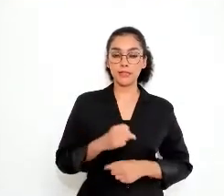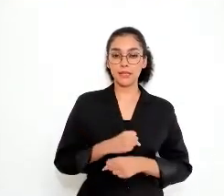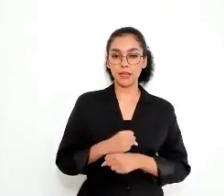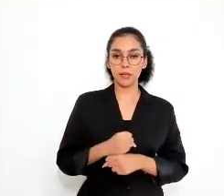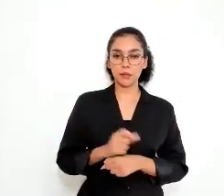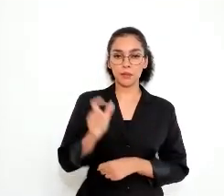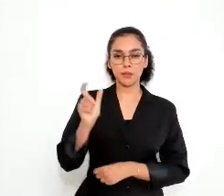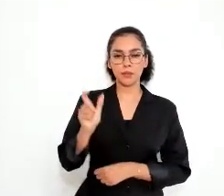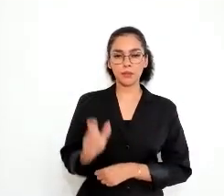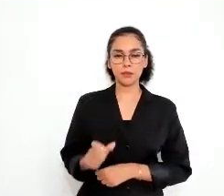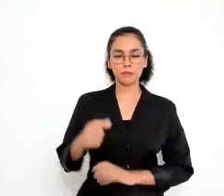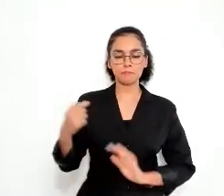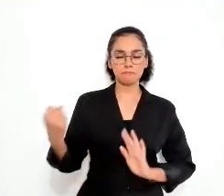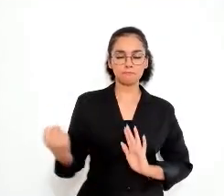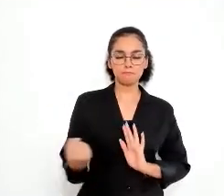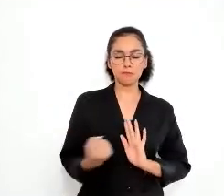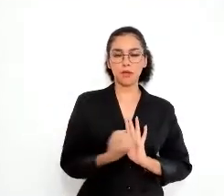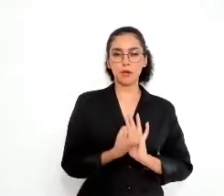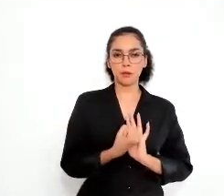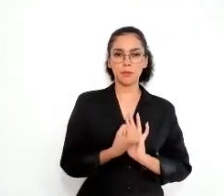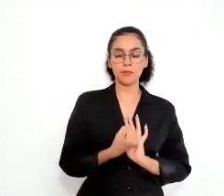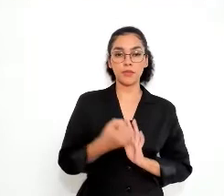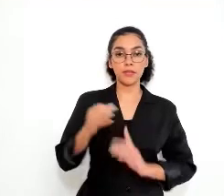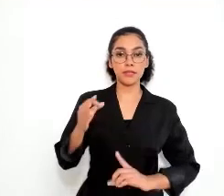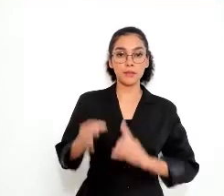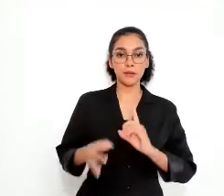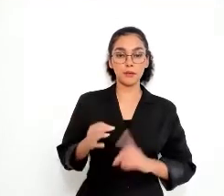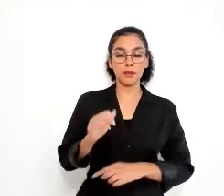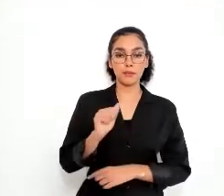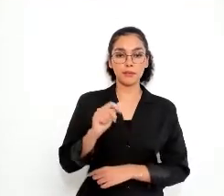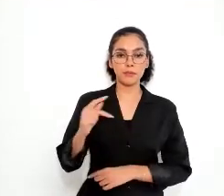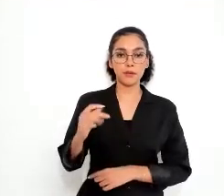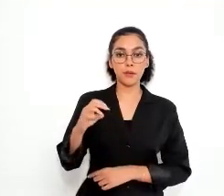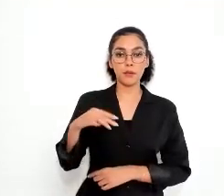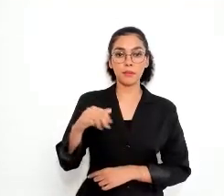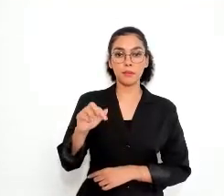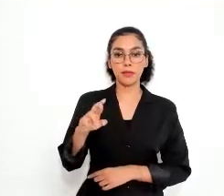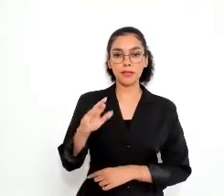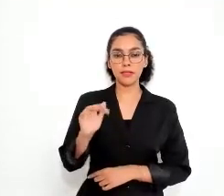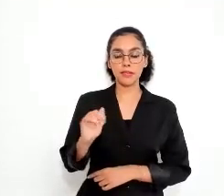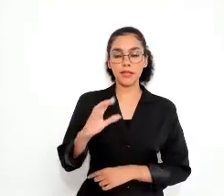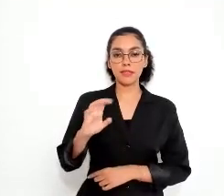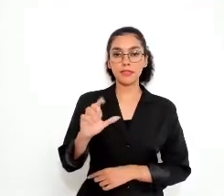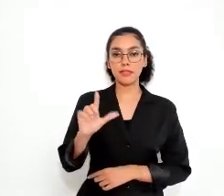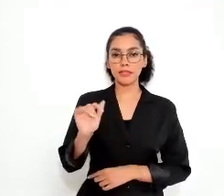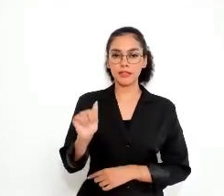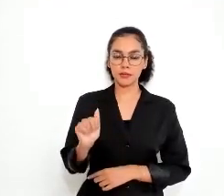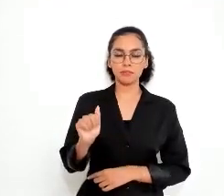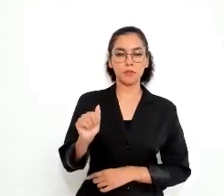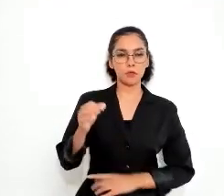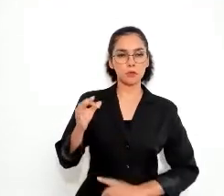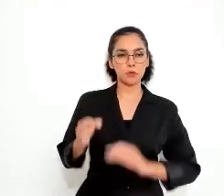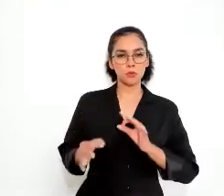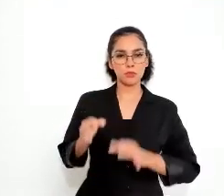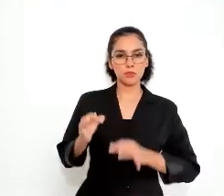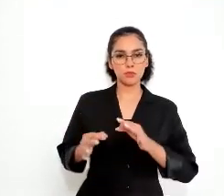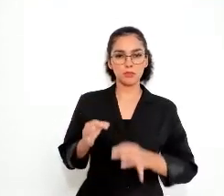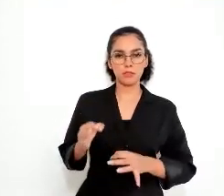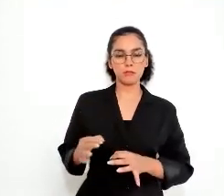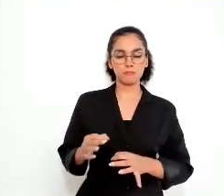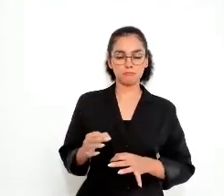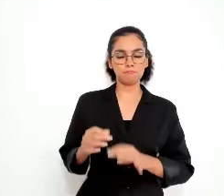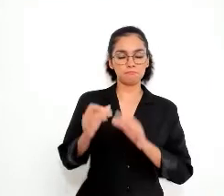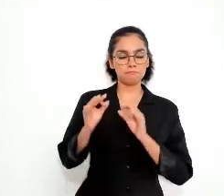marcou época, a desembargadora aposentada Maria Célia Smith, uma das juristas mais conceituadas do Rio Grande do